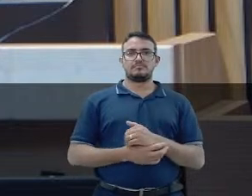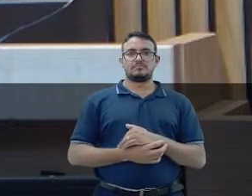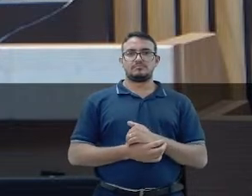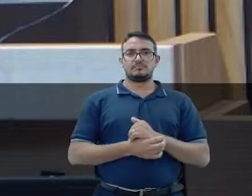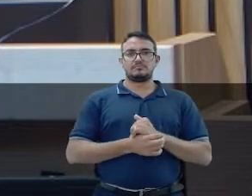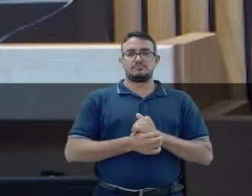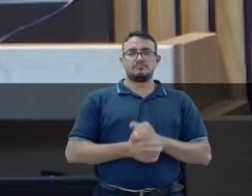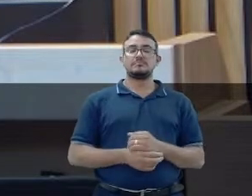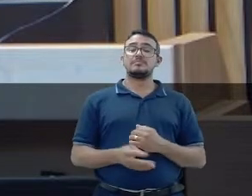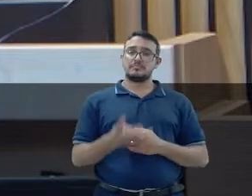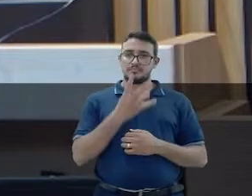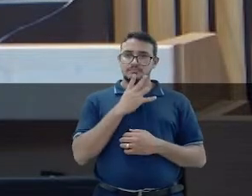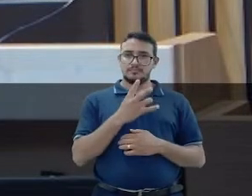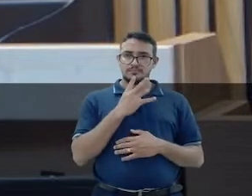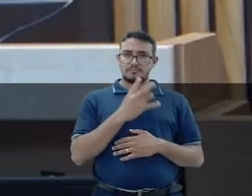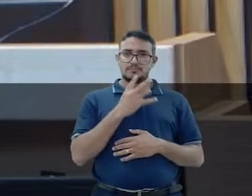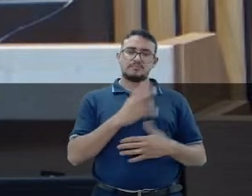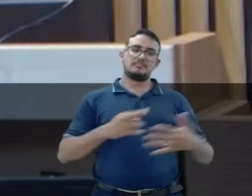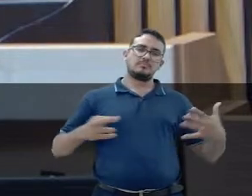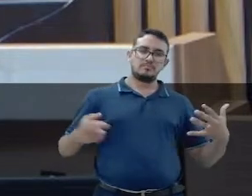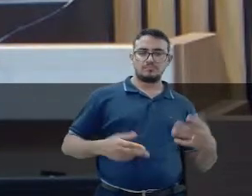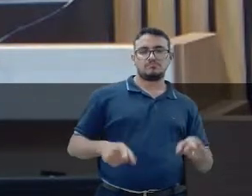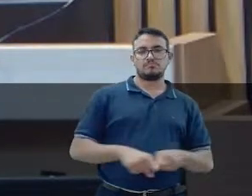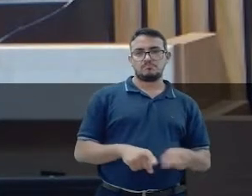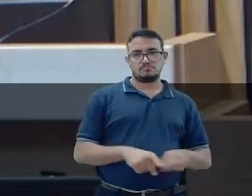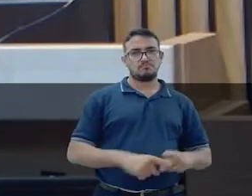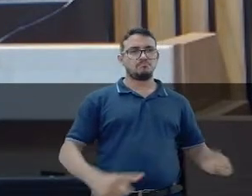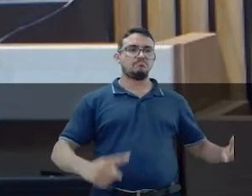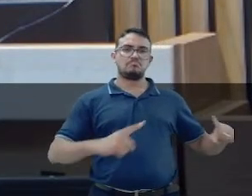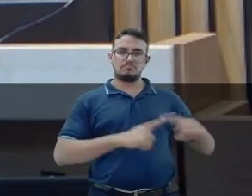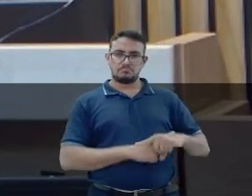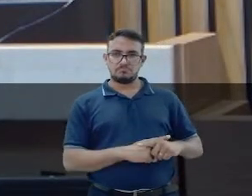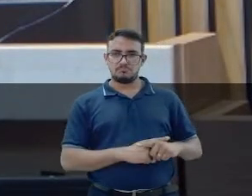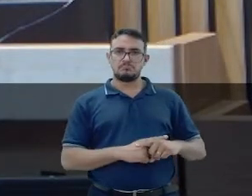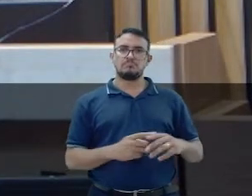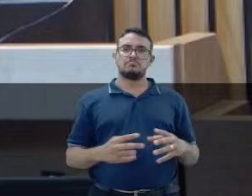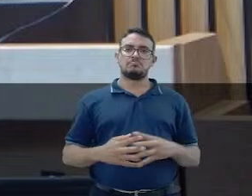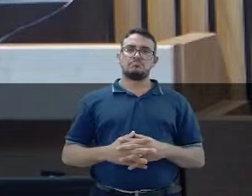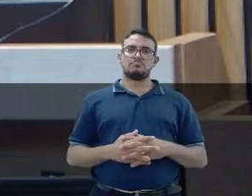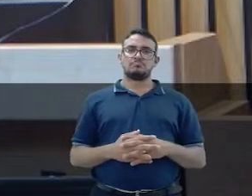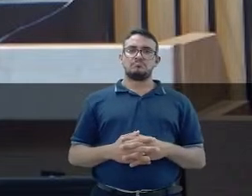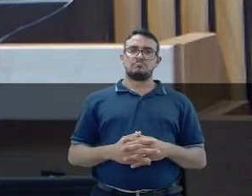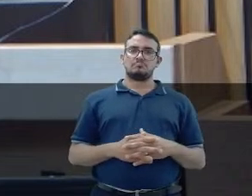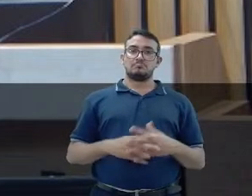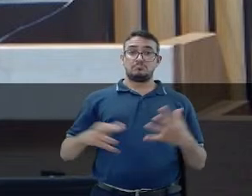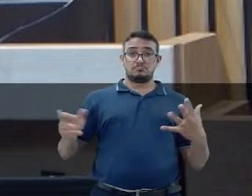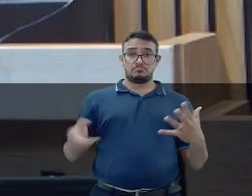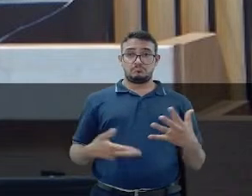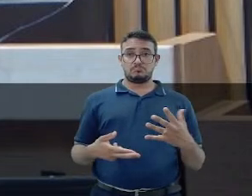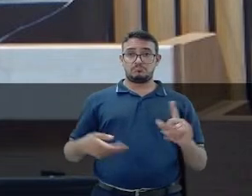conhecendo dos recursos, também das contrarrazões. Recurso da ré